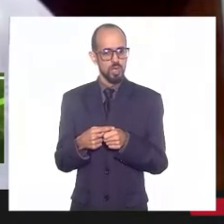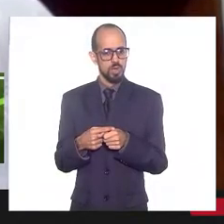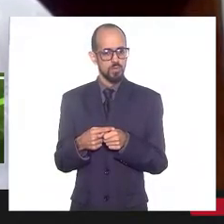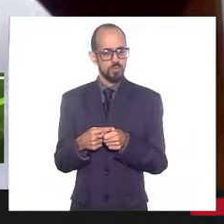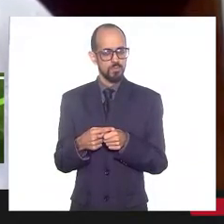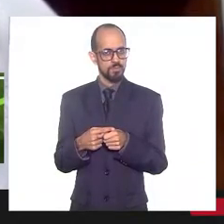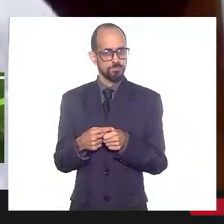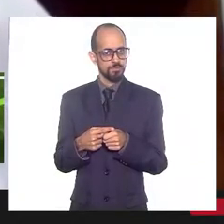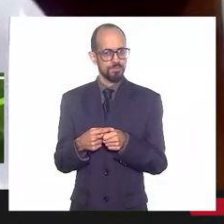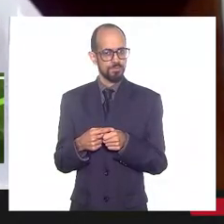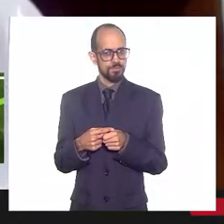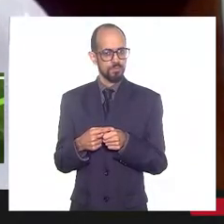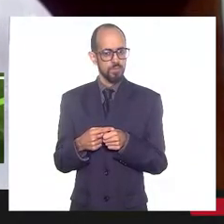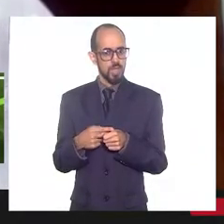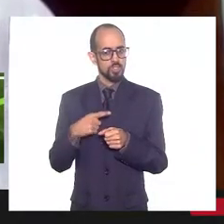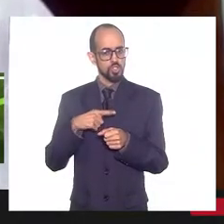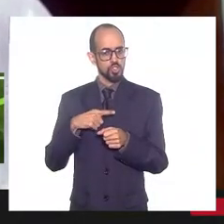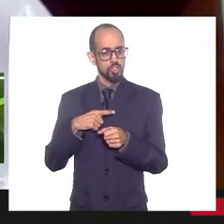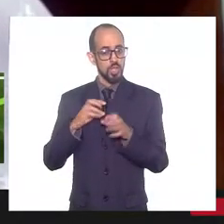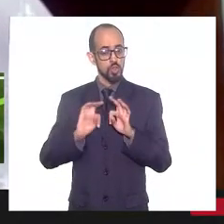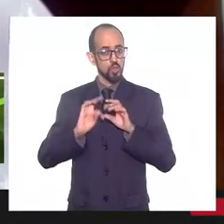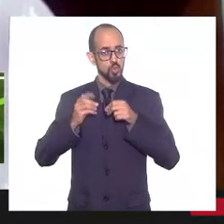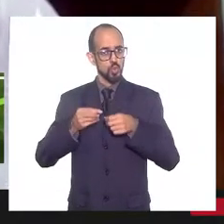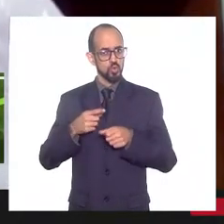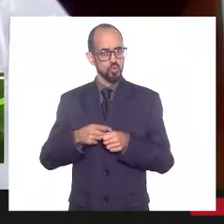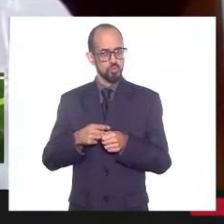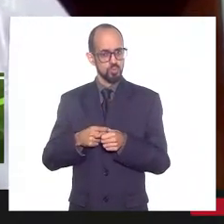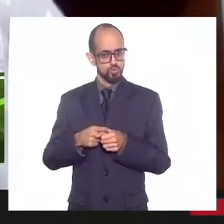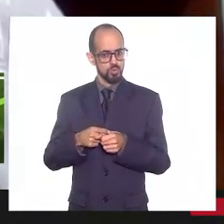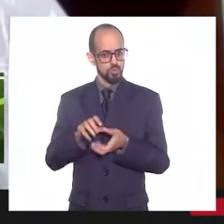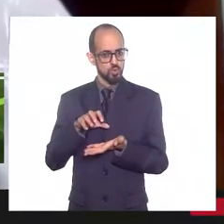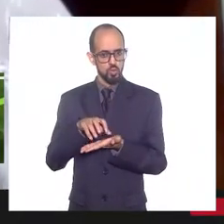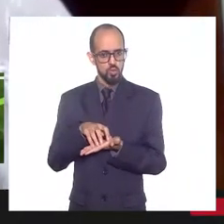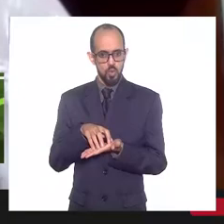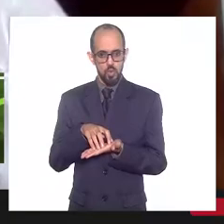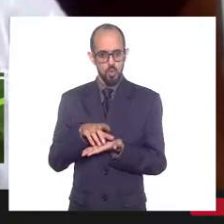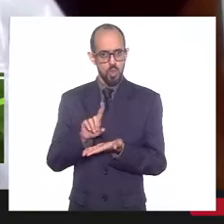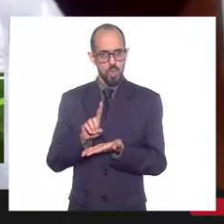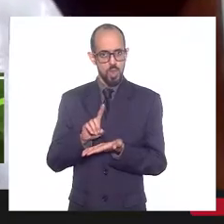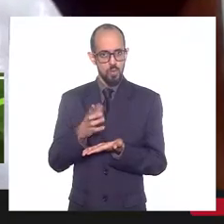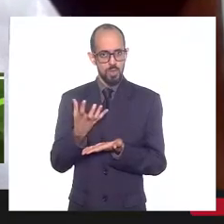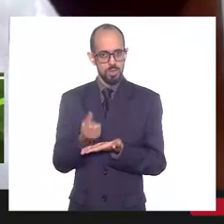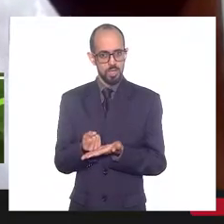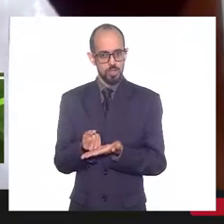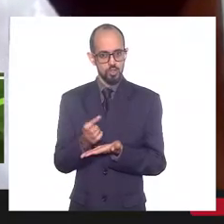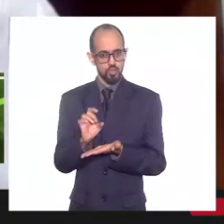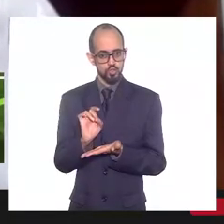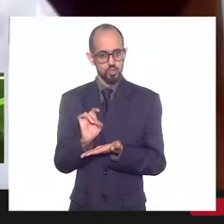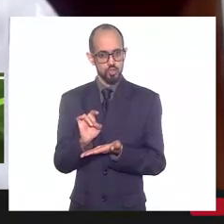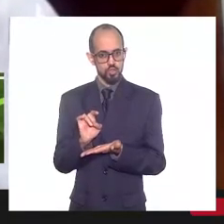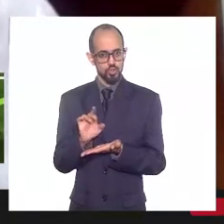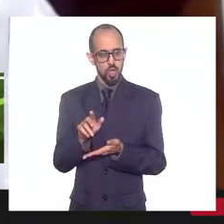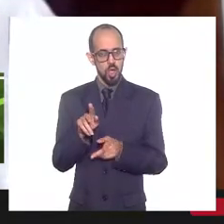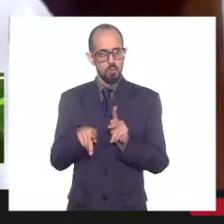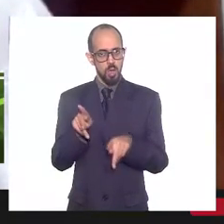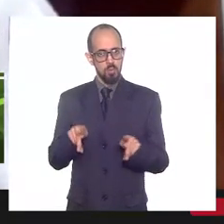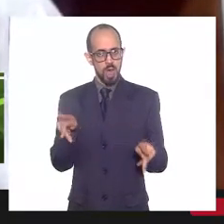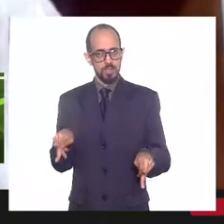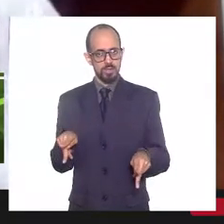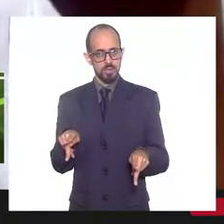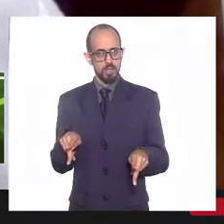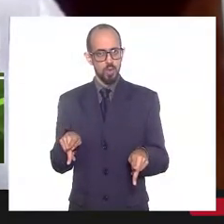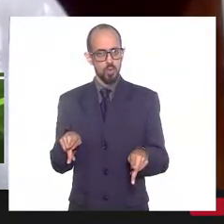é e todos os municípios o núcleo não atende apenas é os povos tradicionais